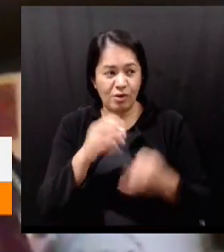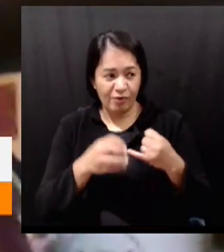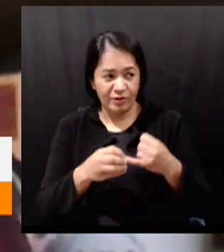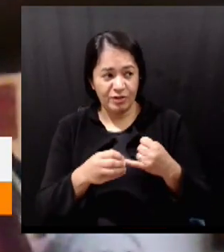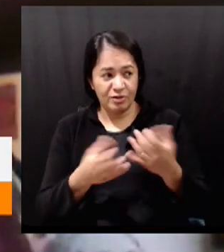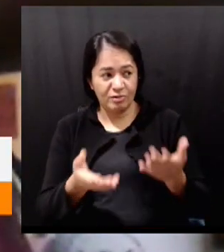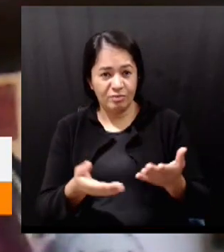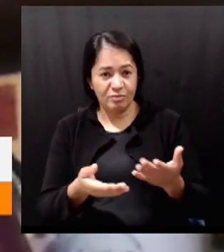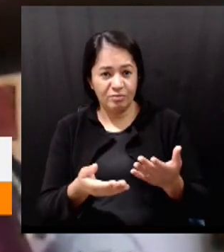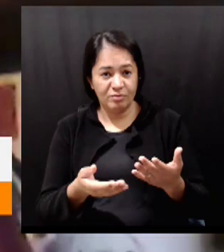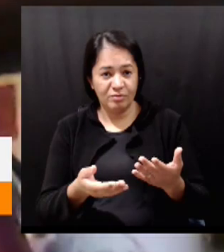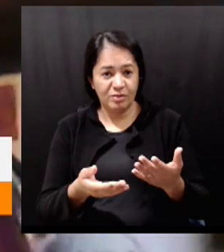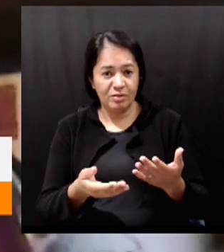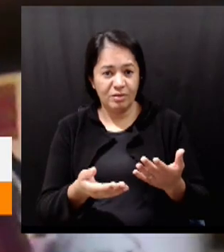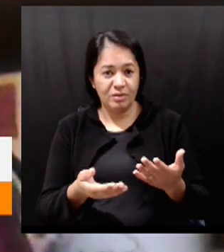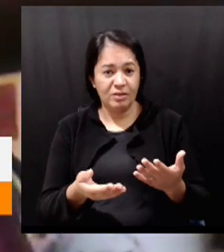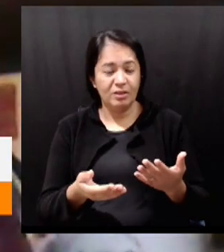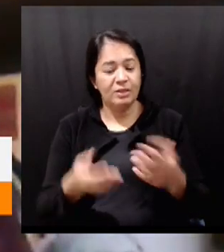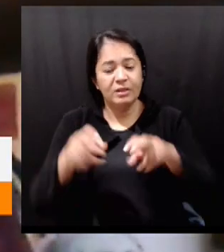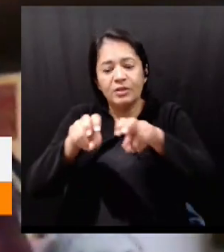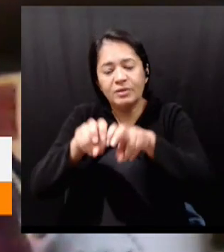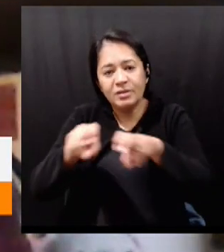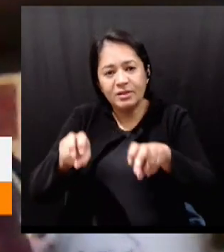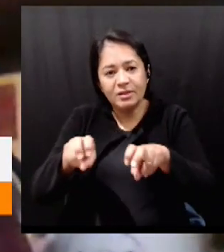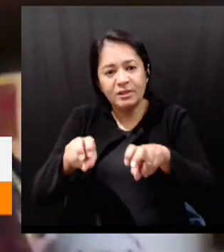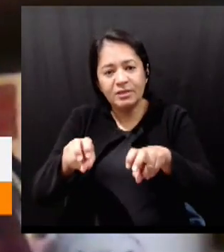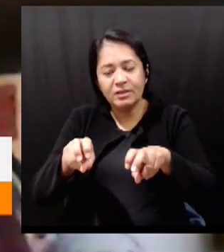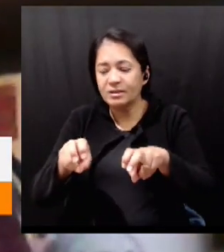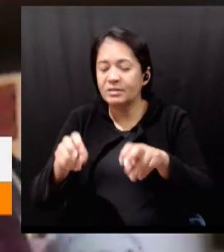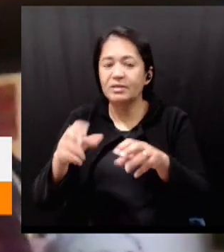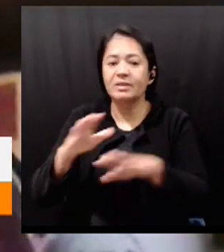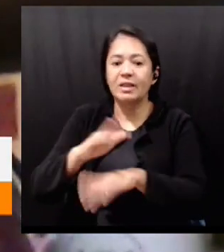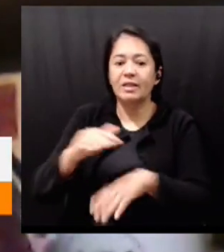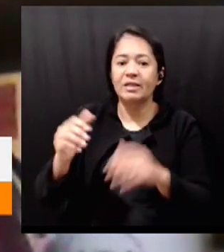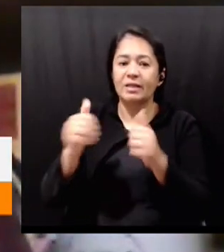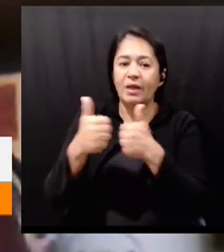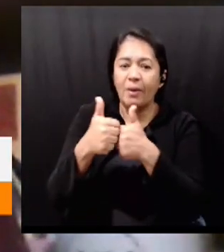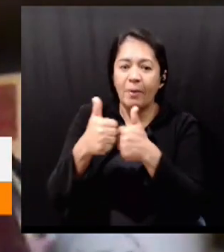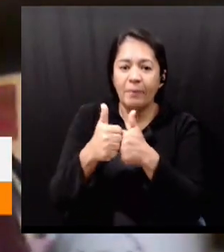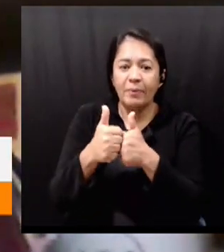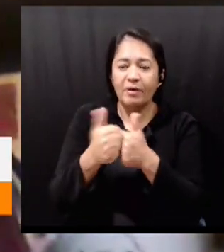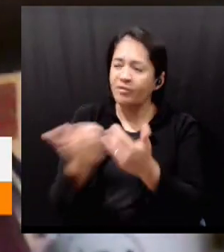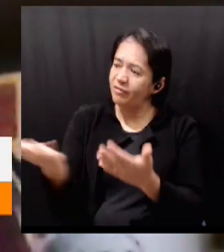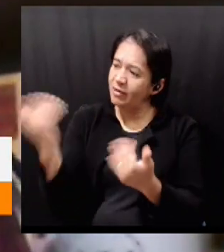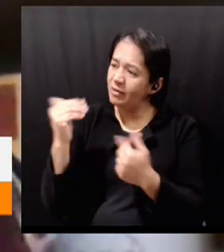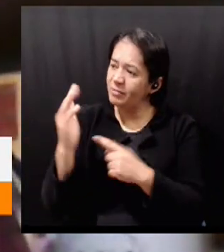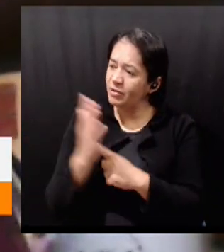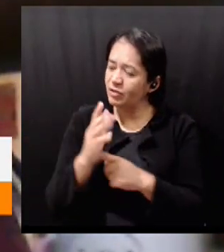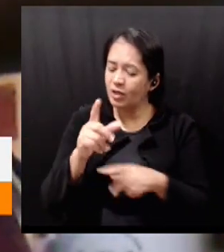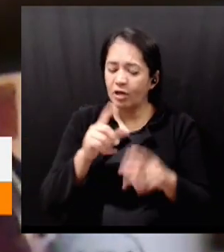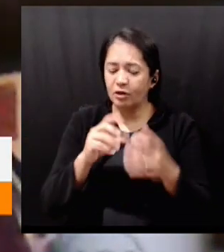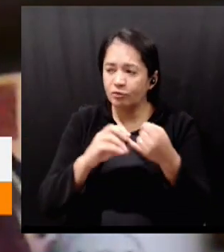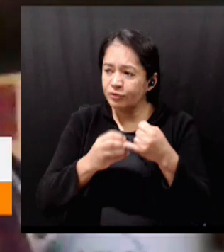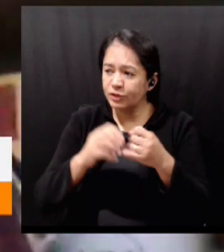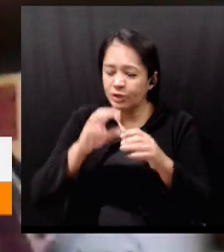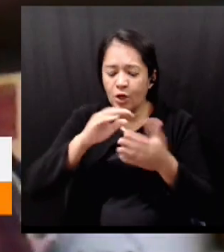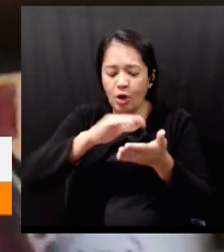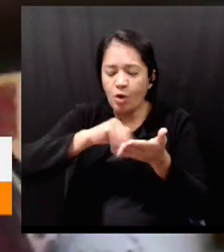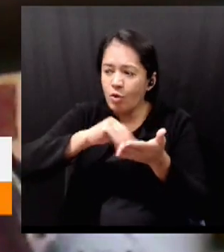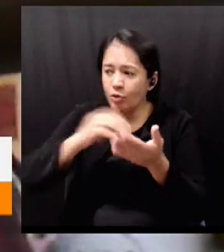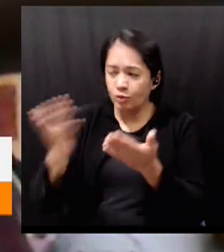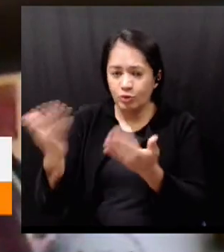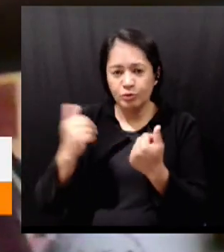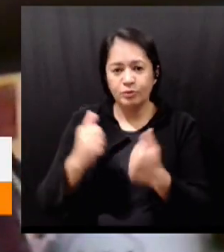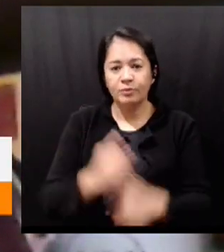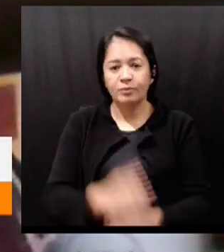Tá, então senta ali, ou põe a criança perto, mais próximo da mesa. Vamos escolher o feijão juntos? Aí a